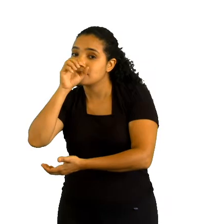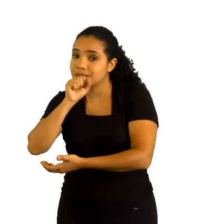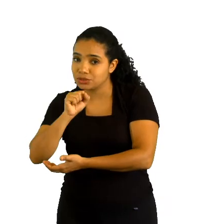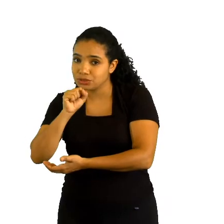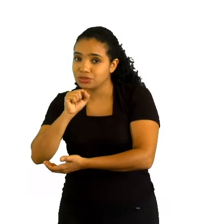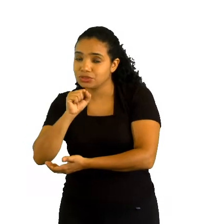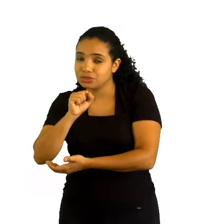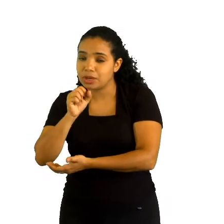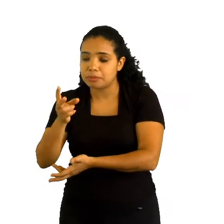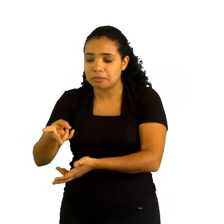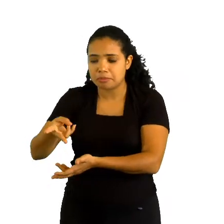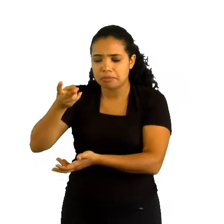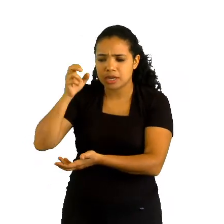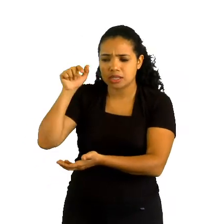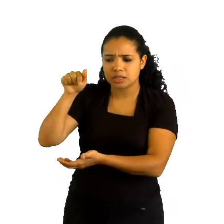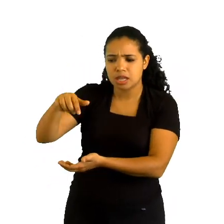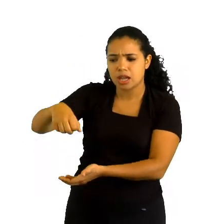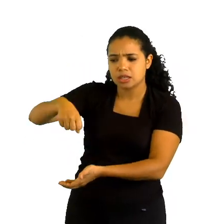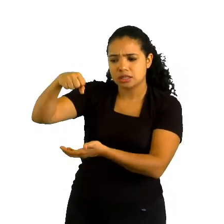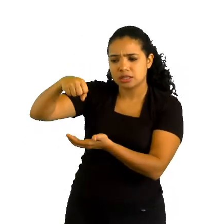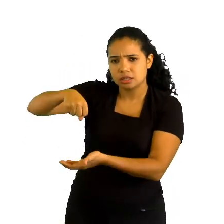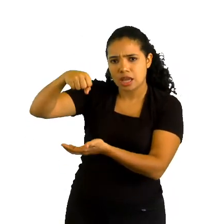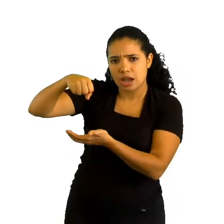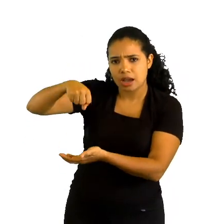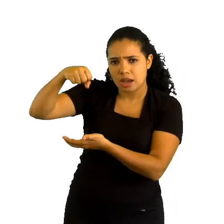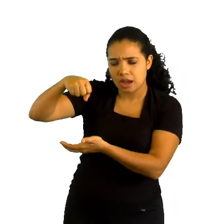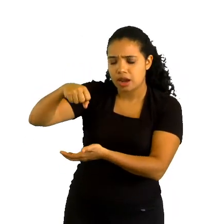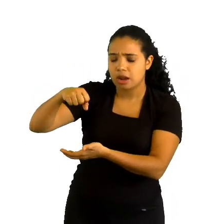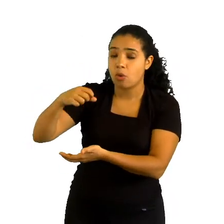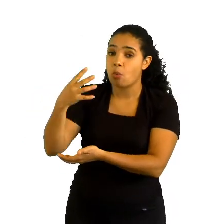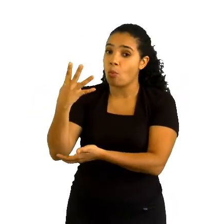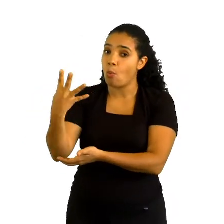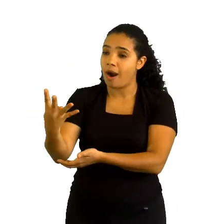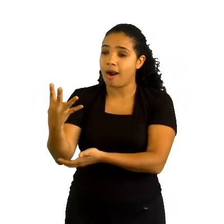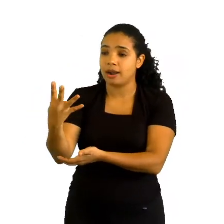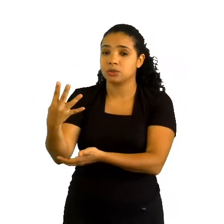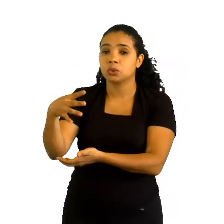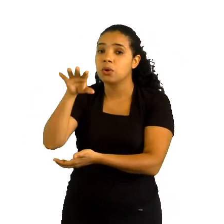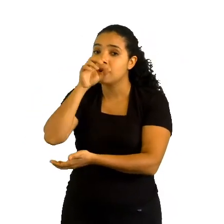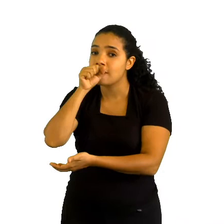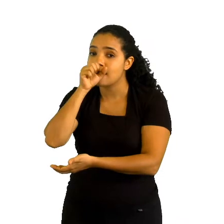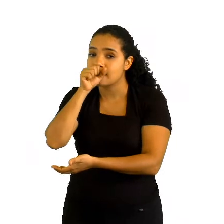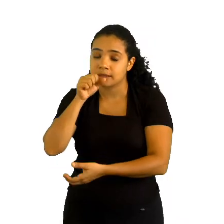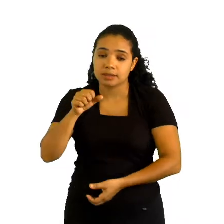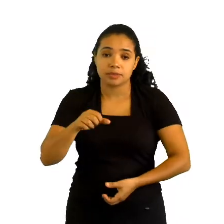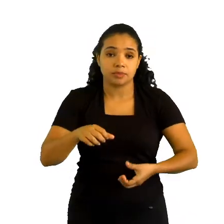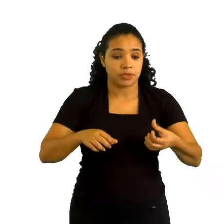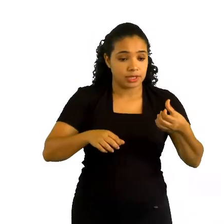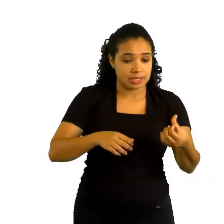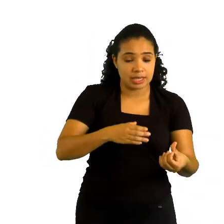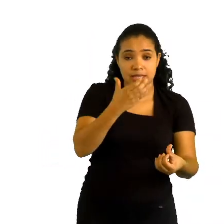Vão perceber que lá nesse cesto existem 4 laranjas, né? Então nós temos um cesto com 6, um cesto